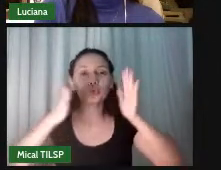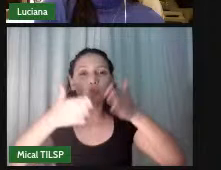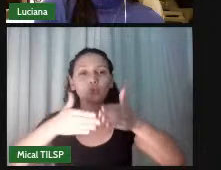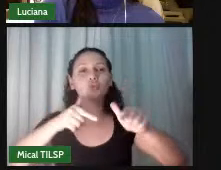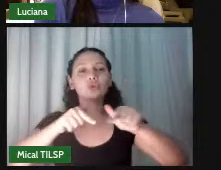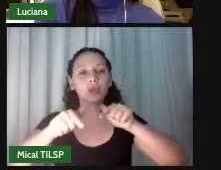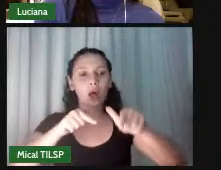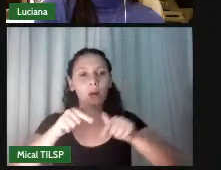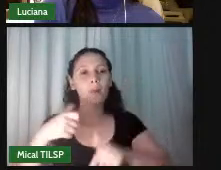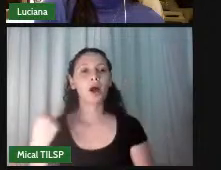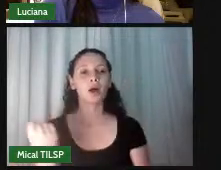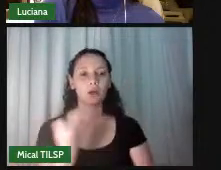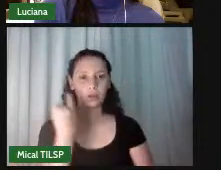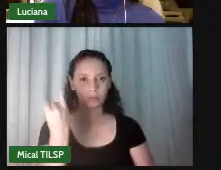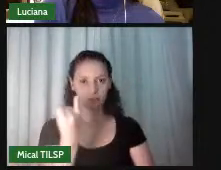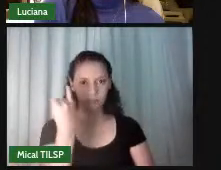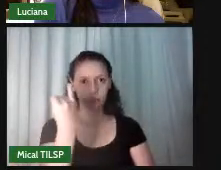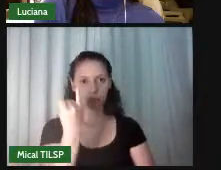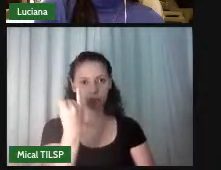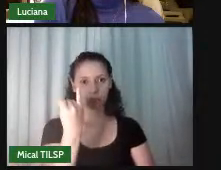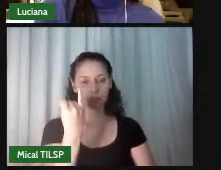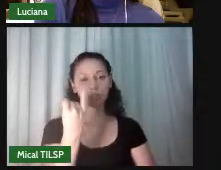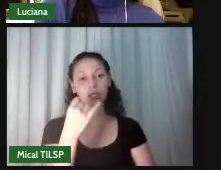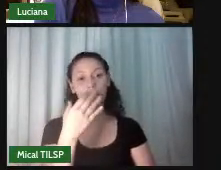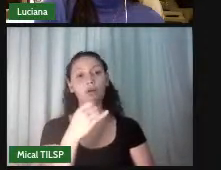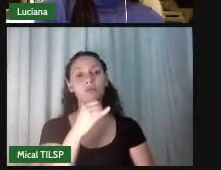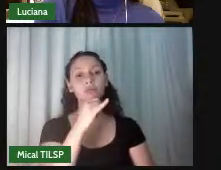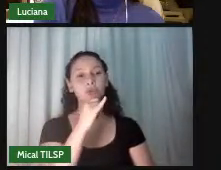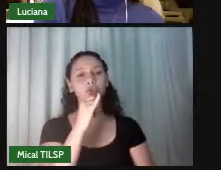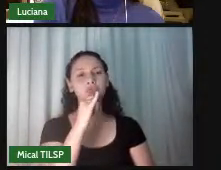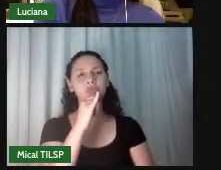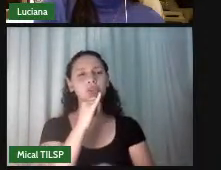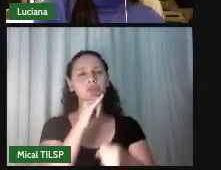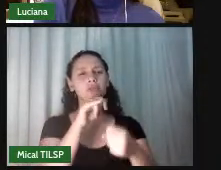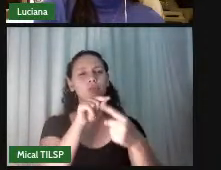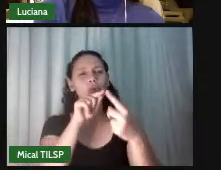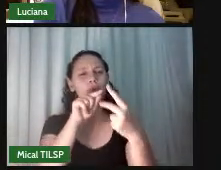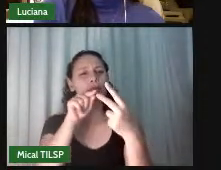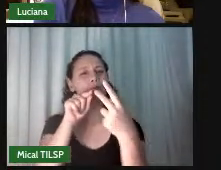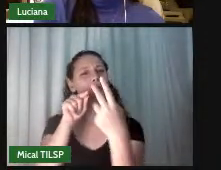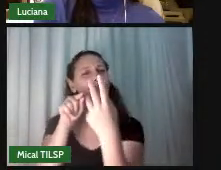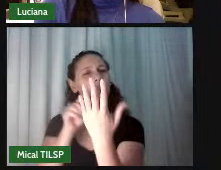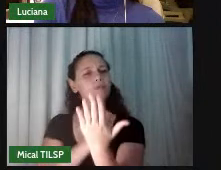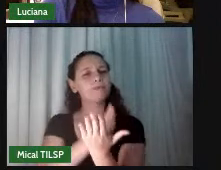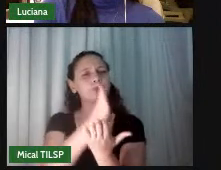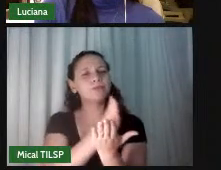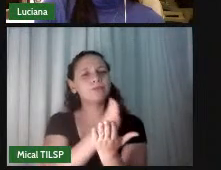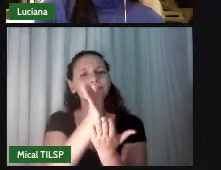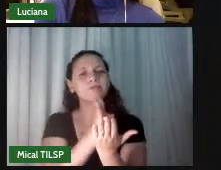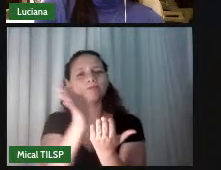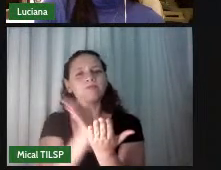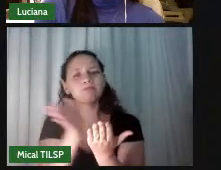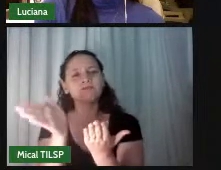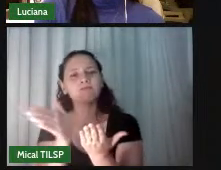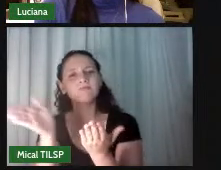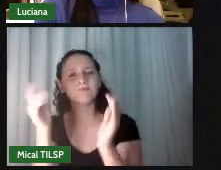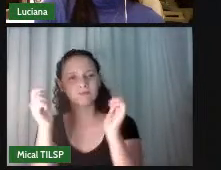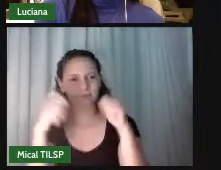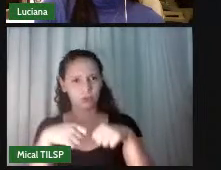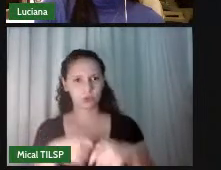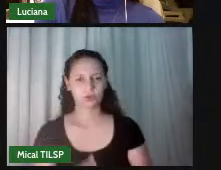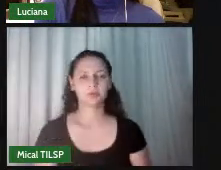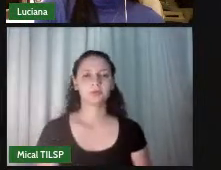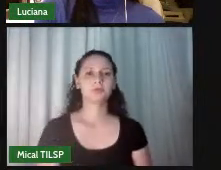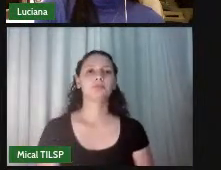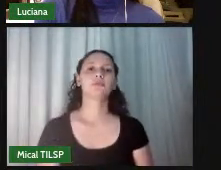para a gente ir exemplificando as várias áreas onde a perícia odontológica ela vai se inserir, ok? Uma outra